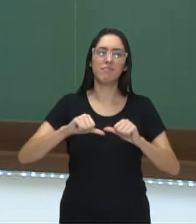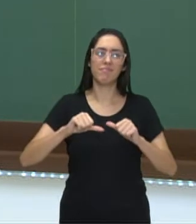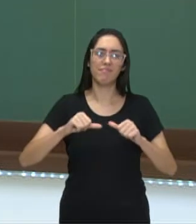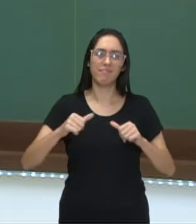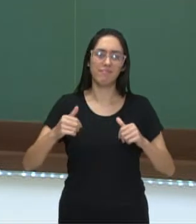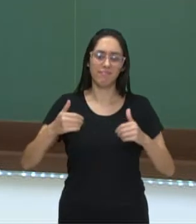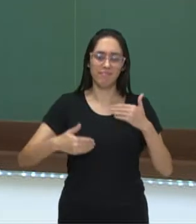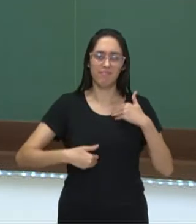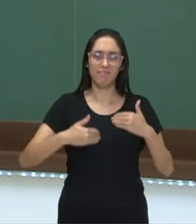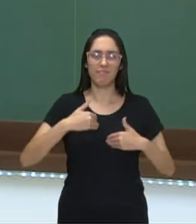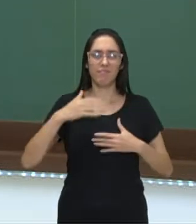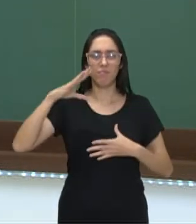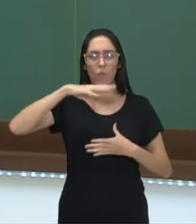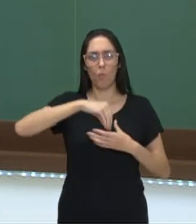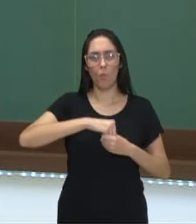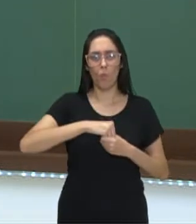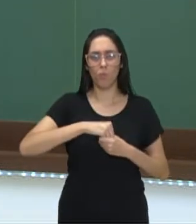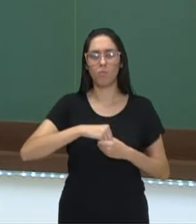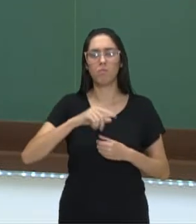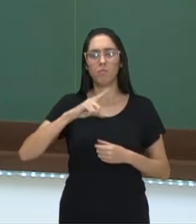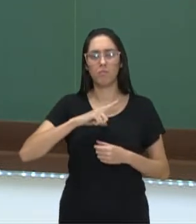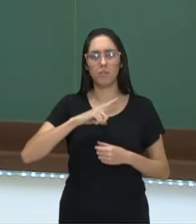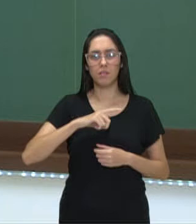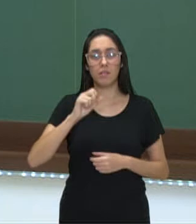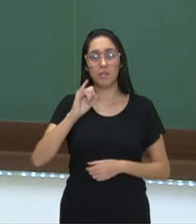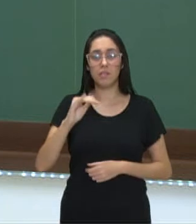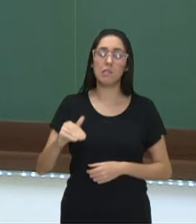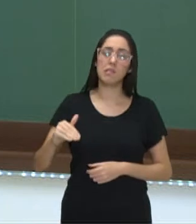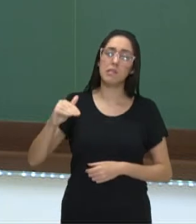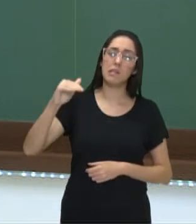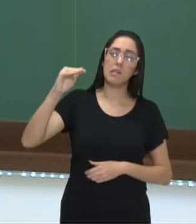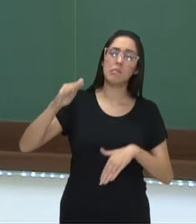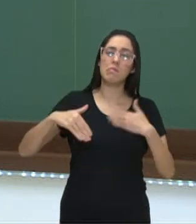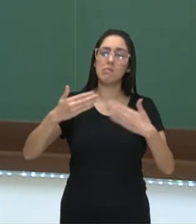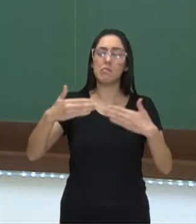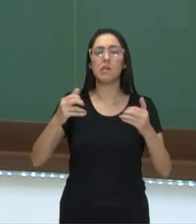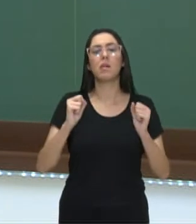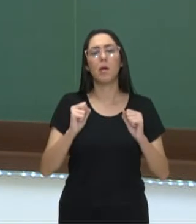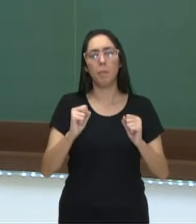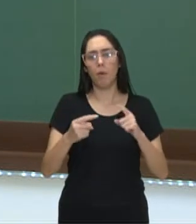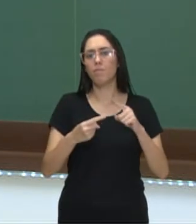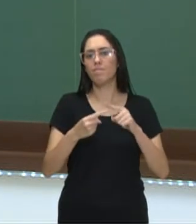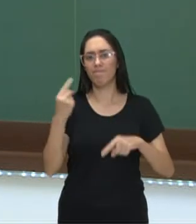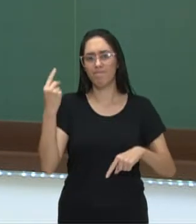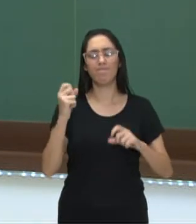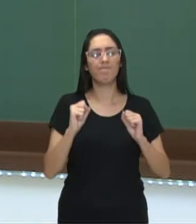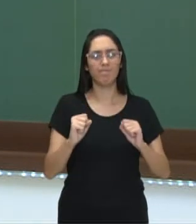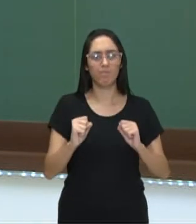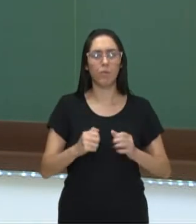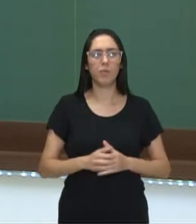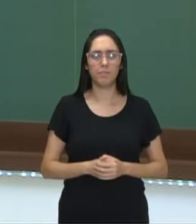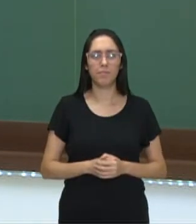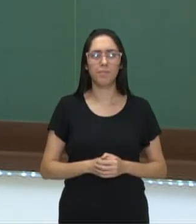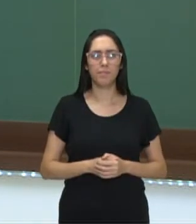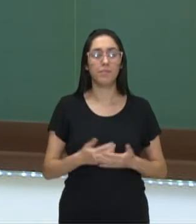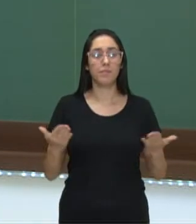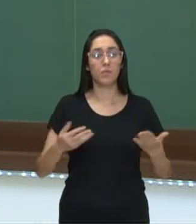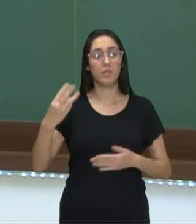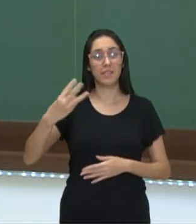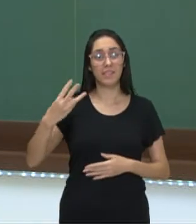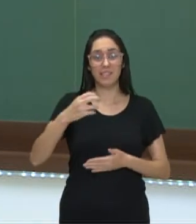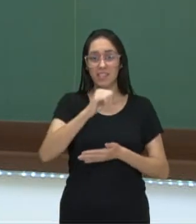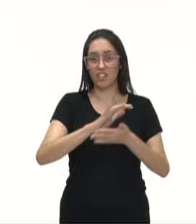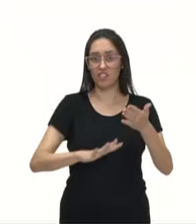vem com o dia a dia, né? Depois que vai crescendo, vai adquirindo essa intolerância devagarzinho. E o 3 e último para